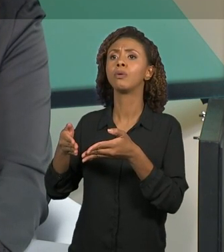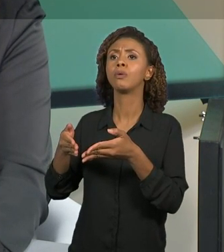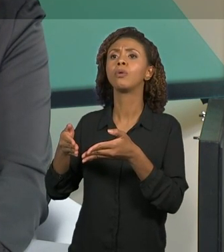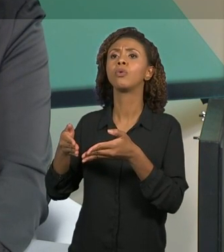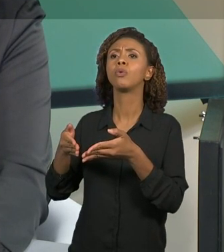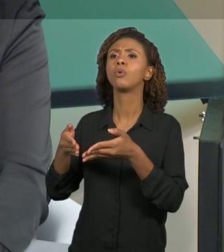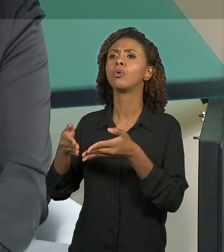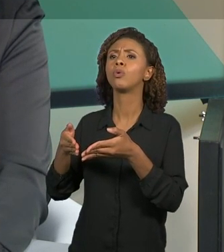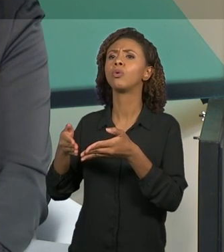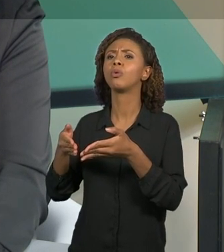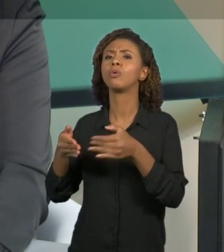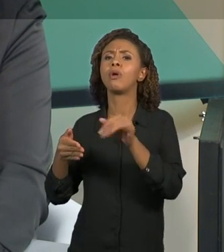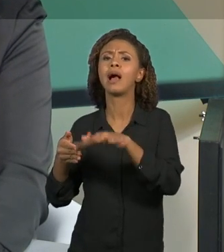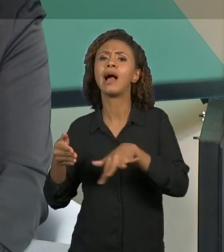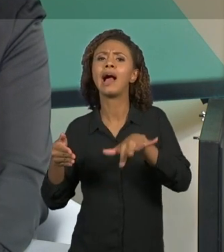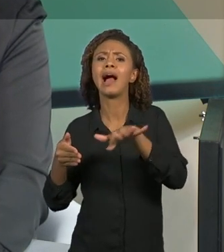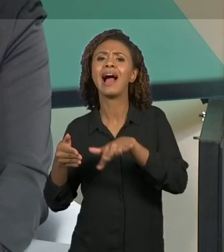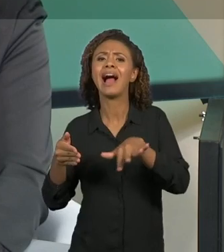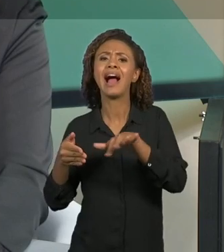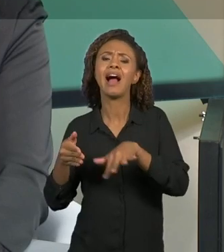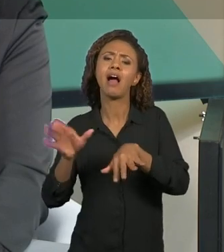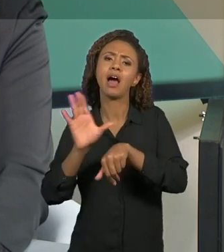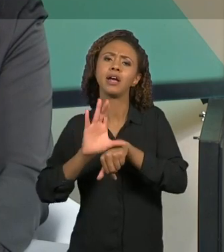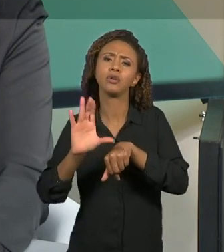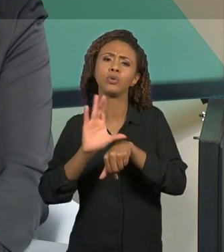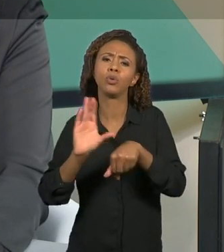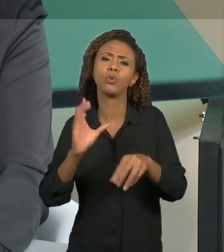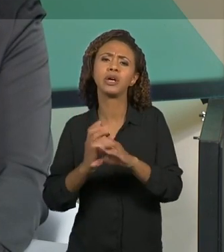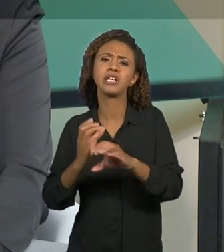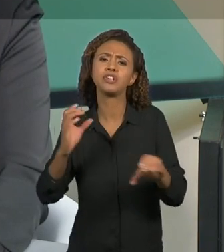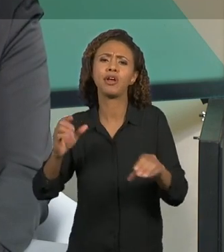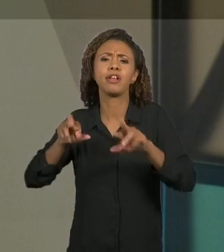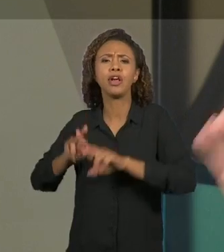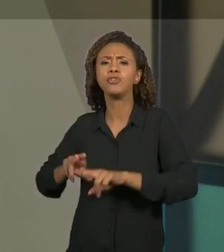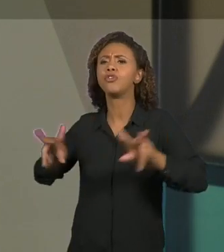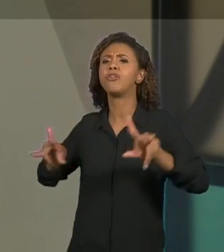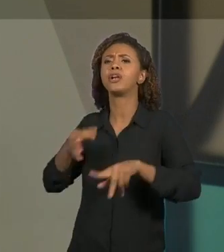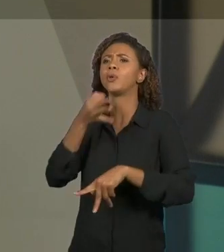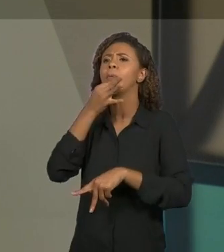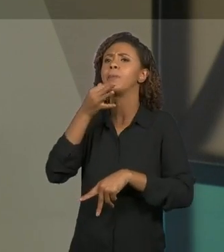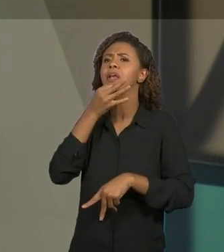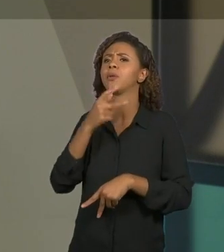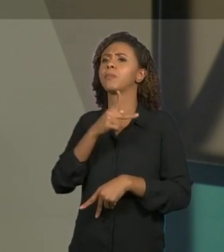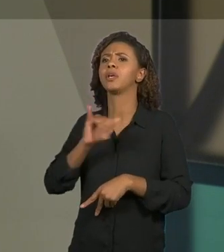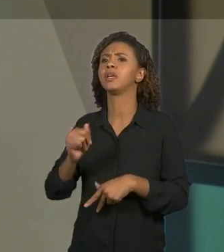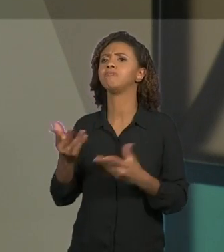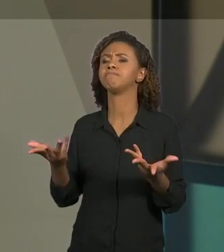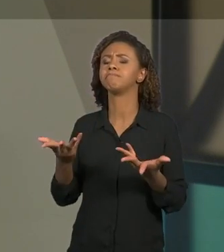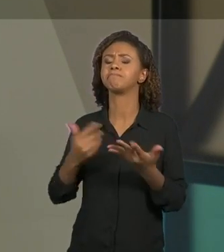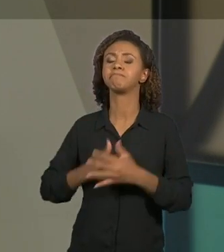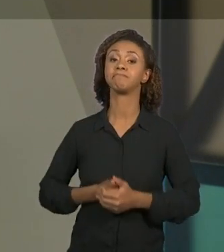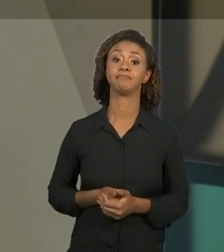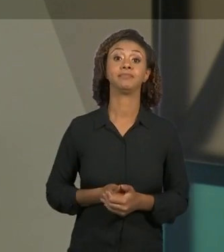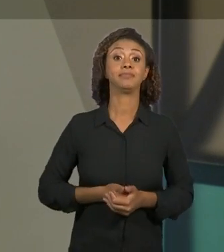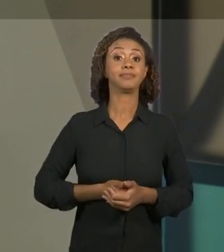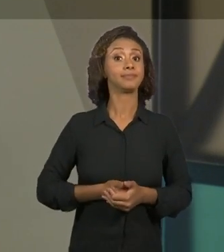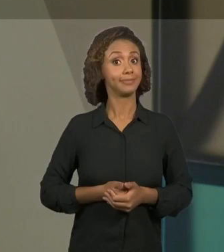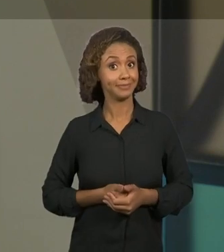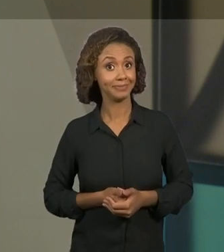distante de área de estudo do curso de engenharia e vamos lá na